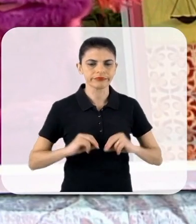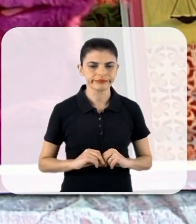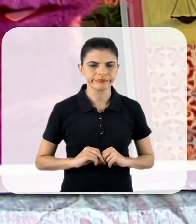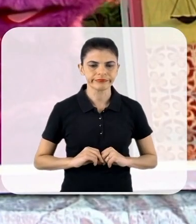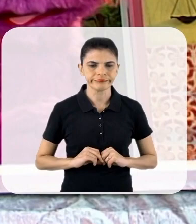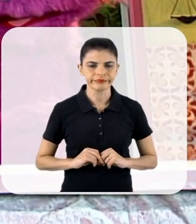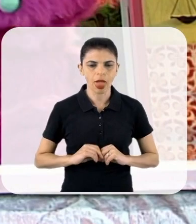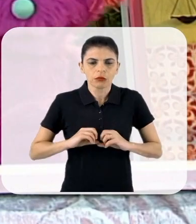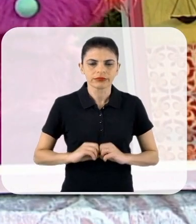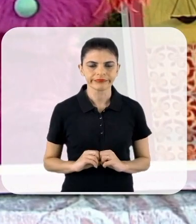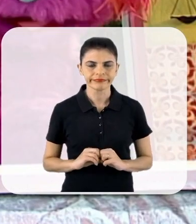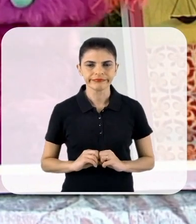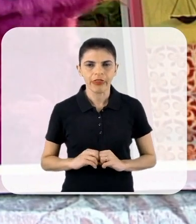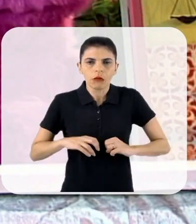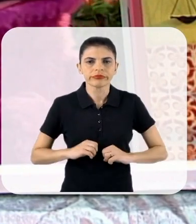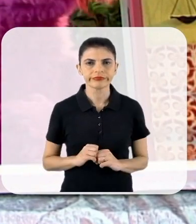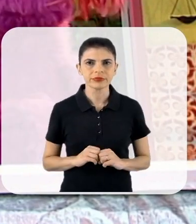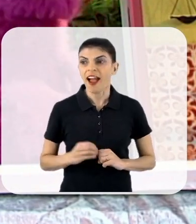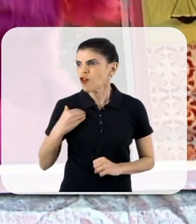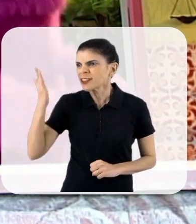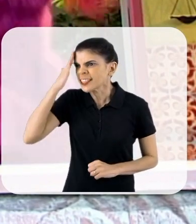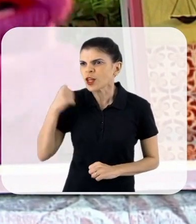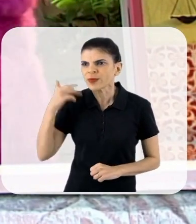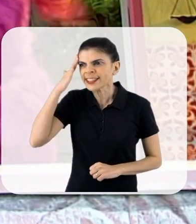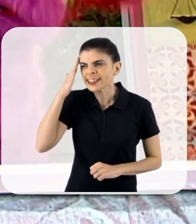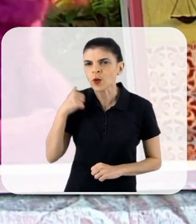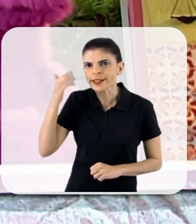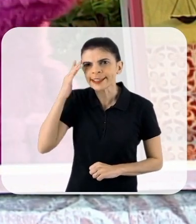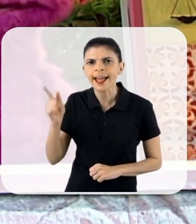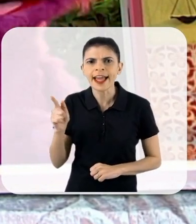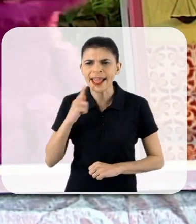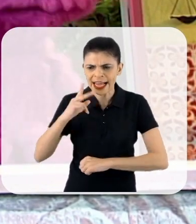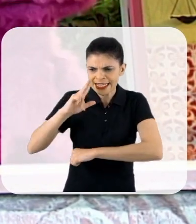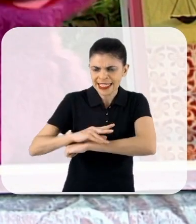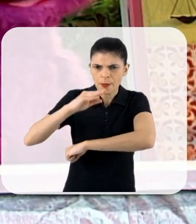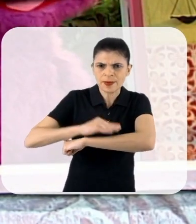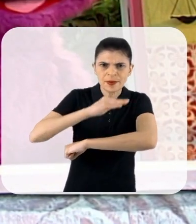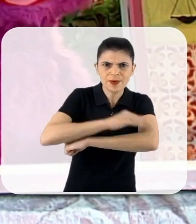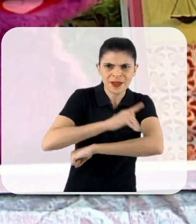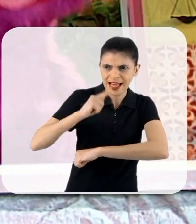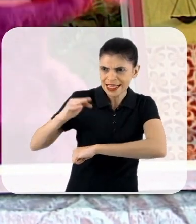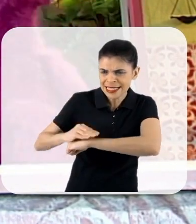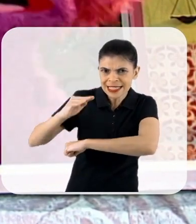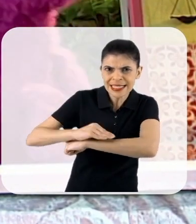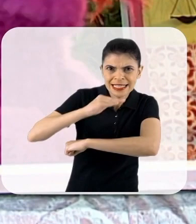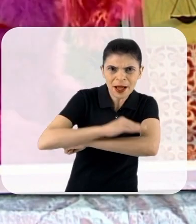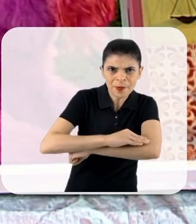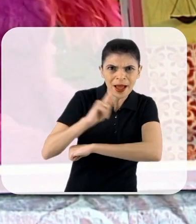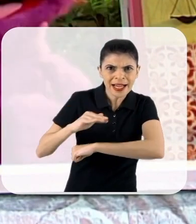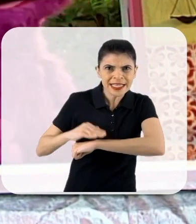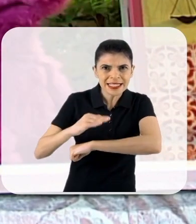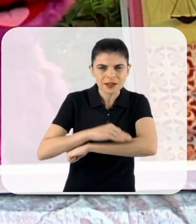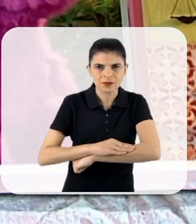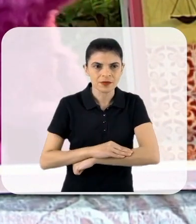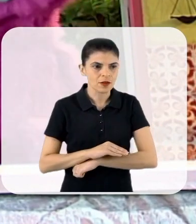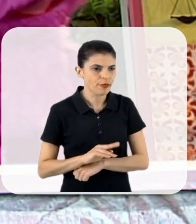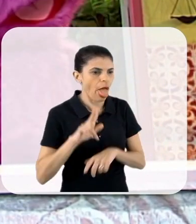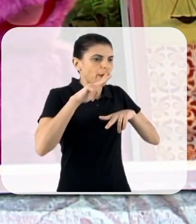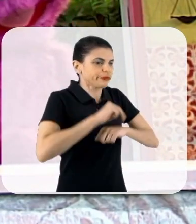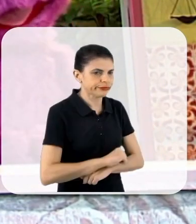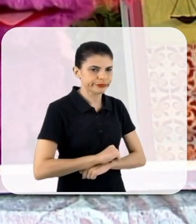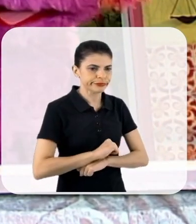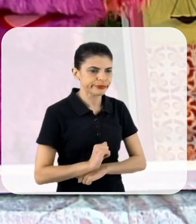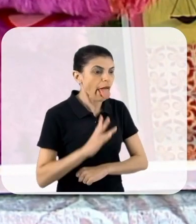Rabap. Rabap. Eu já sei! Ah. É um sapinho! Rabap.